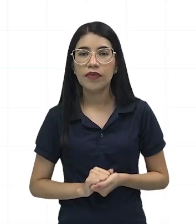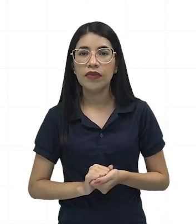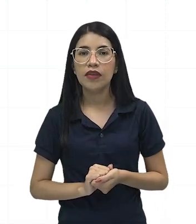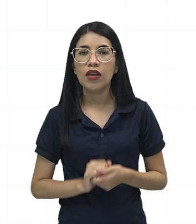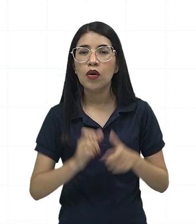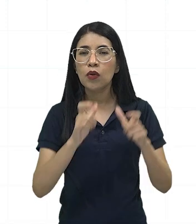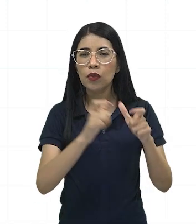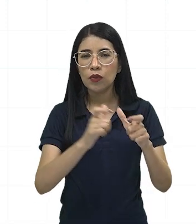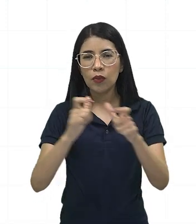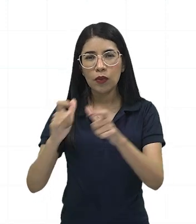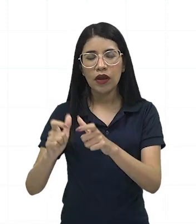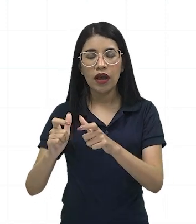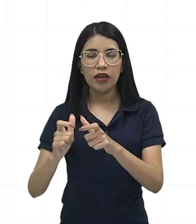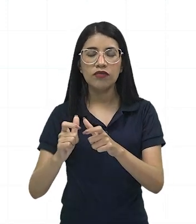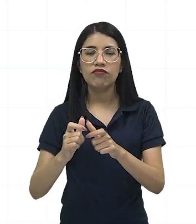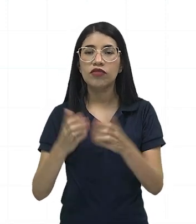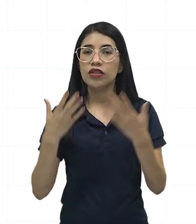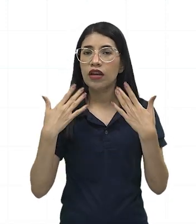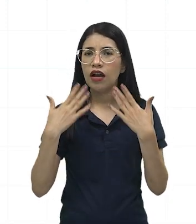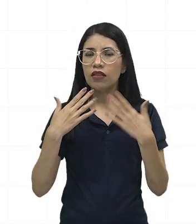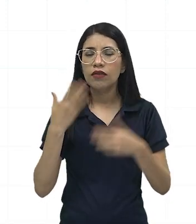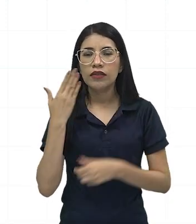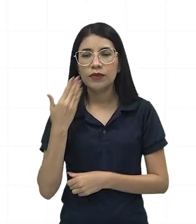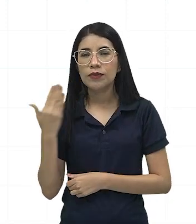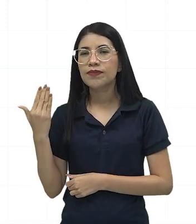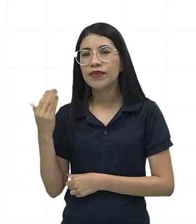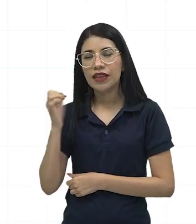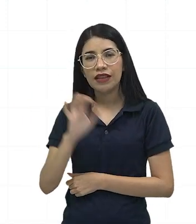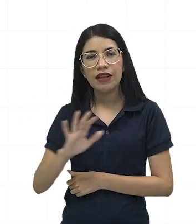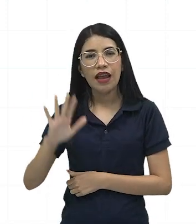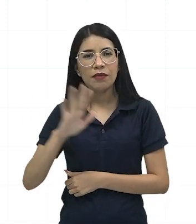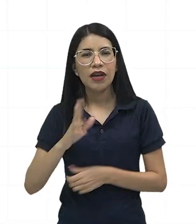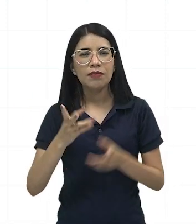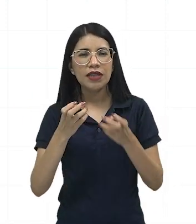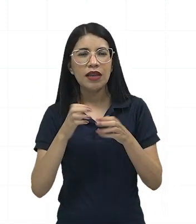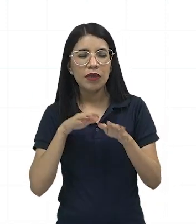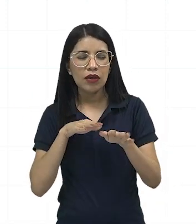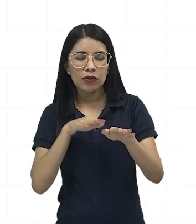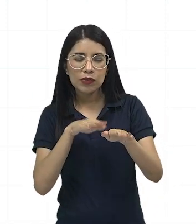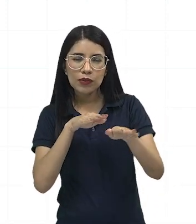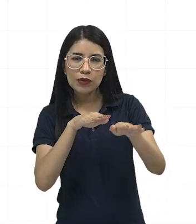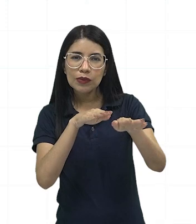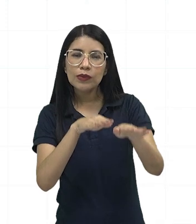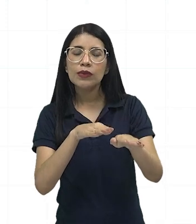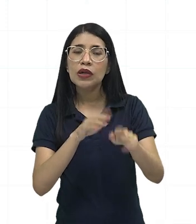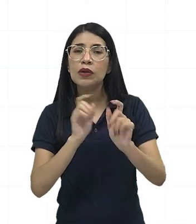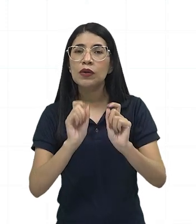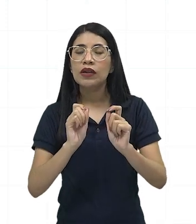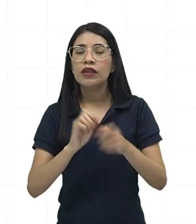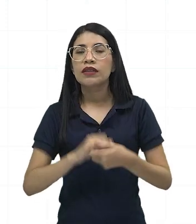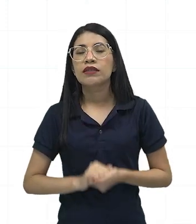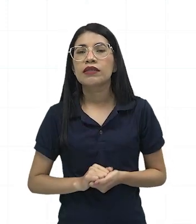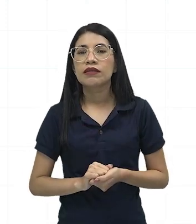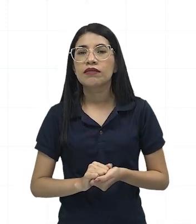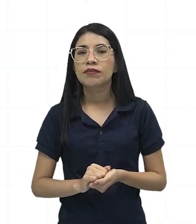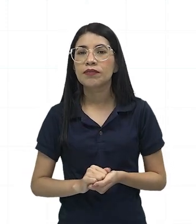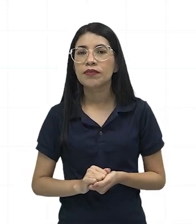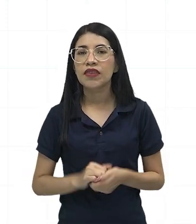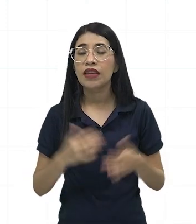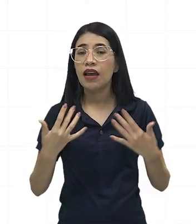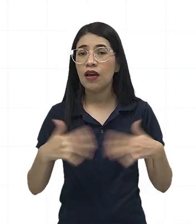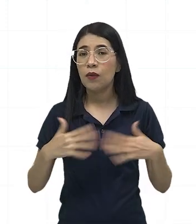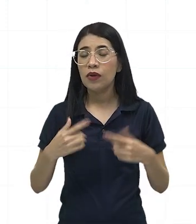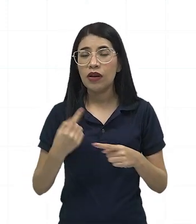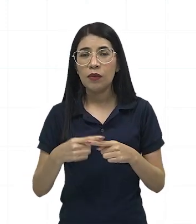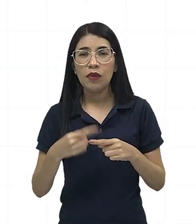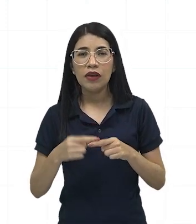ilhas de calor. Quando você olha essa imagem aí, né, nesse trânsito, chega até a dar um nervoso, né?